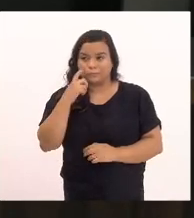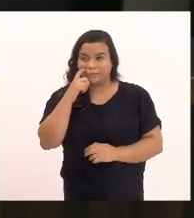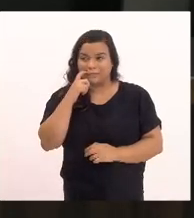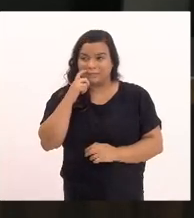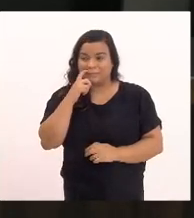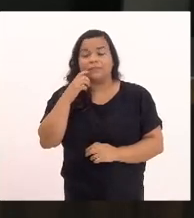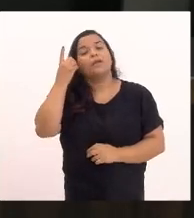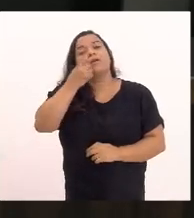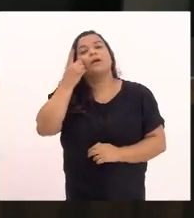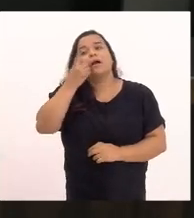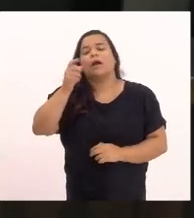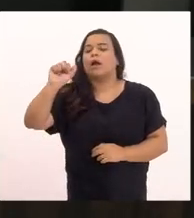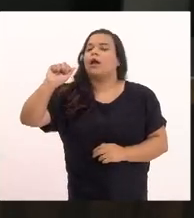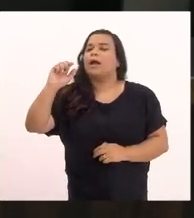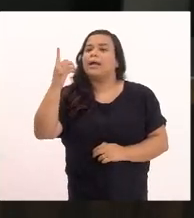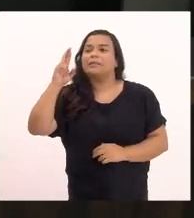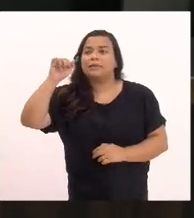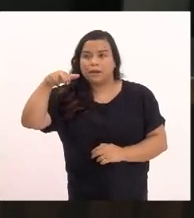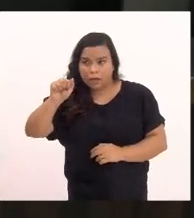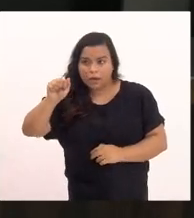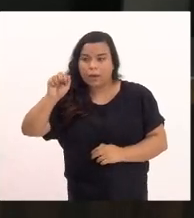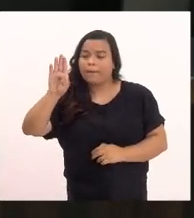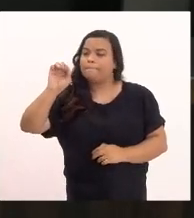Deputada Adriana Baltazar.